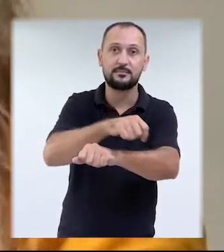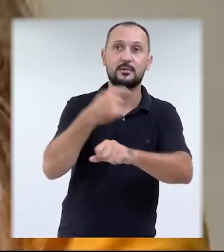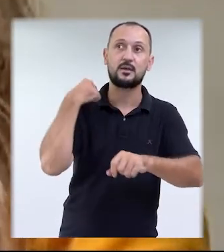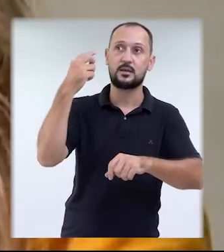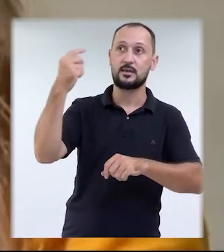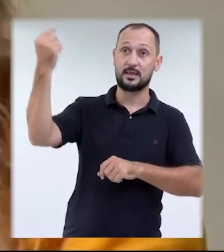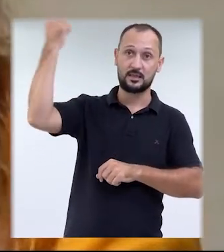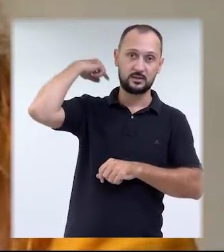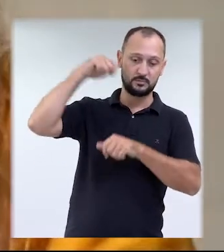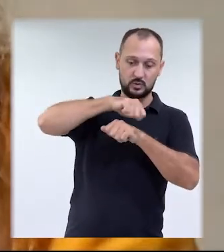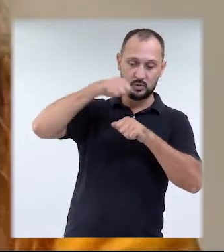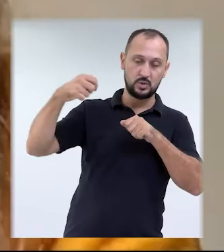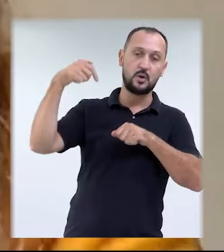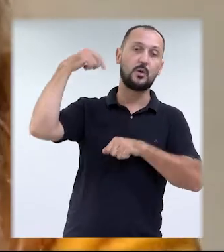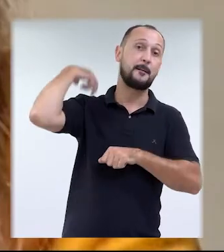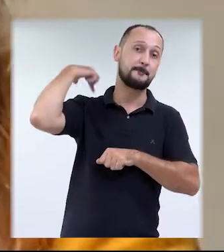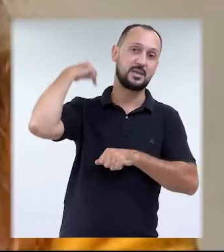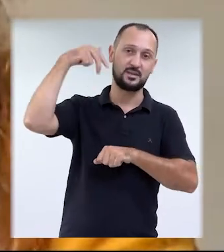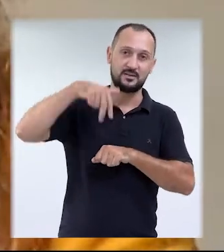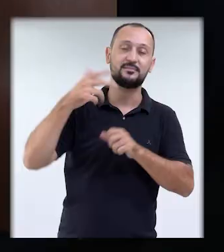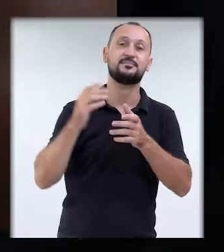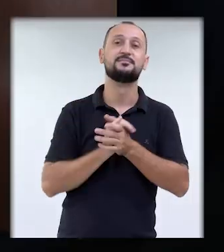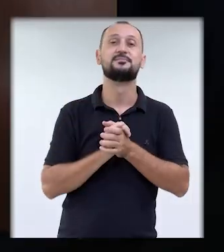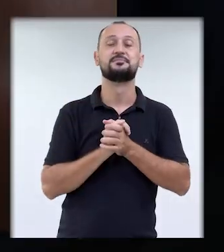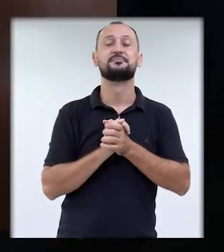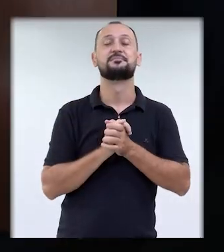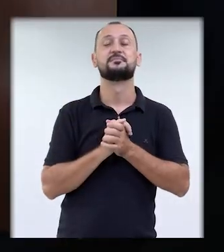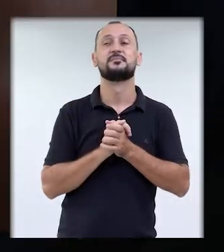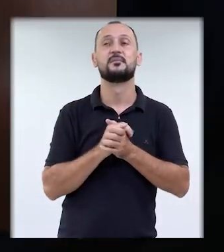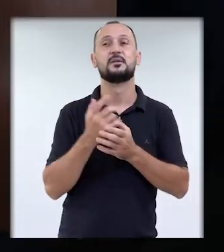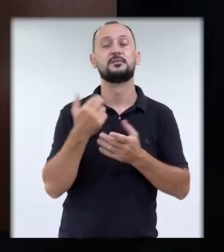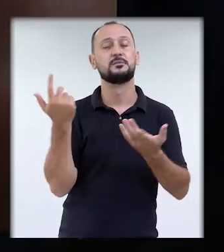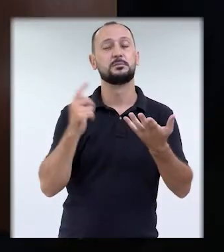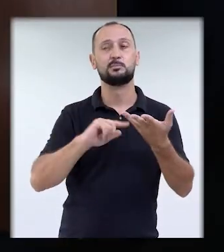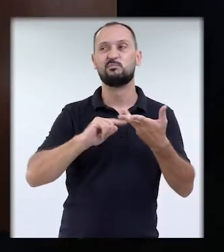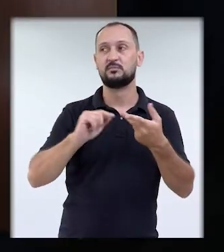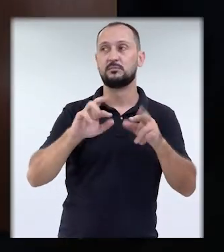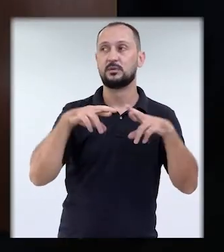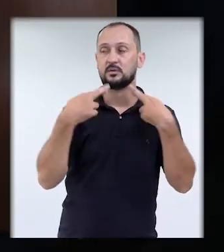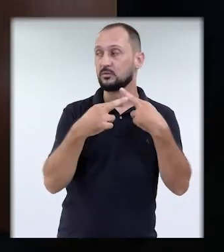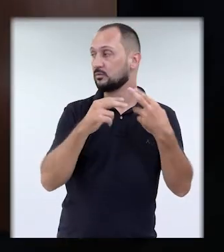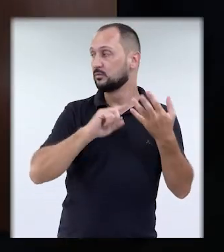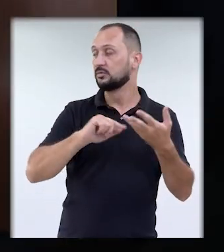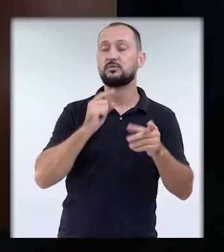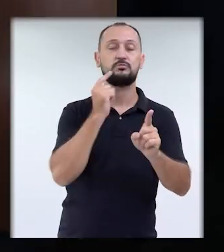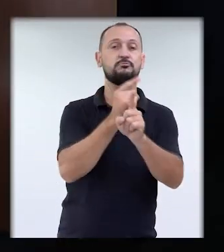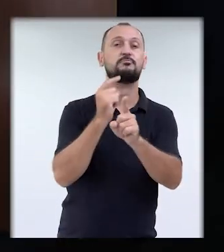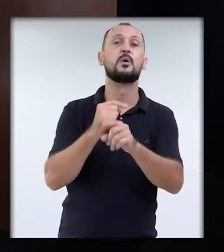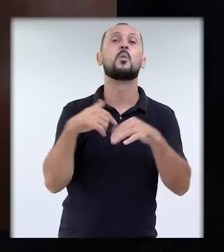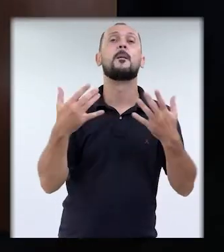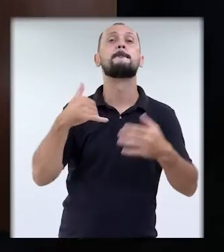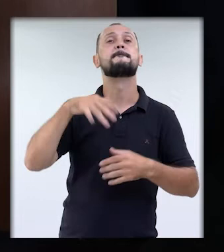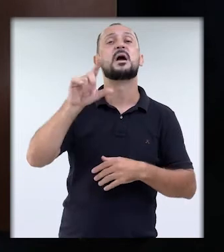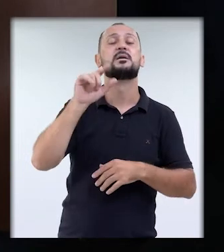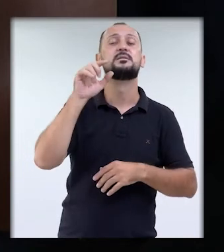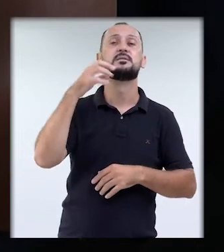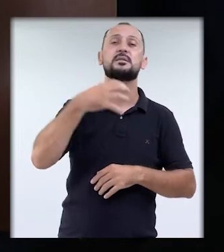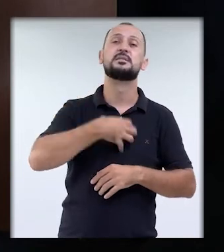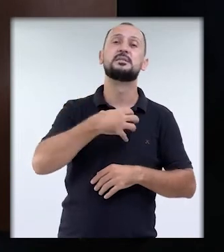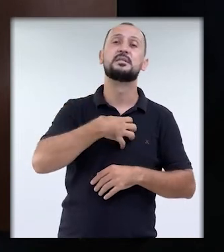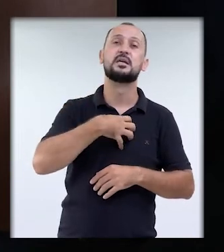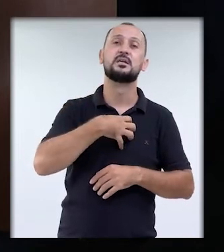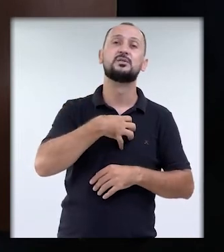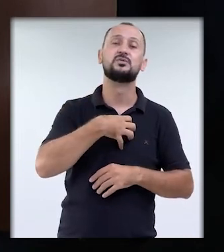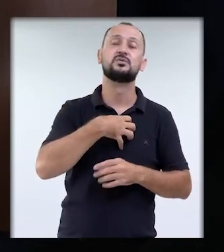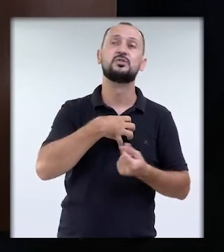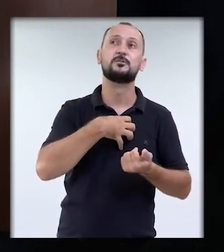quem está atrás de mim consegue fazer isso com a minha também. E depois de tantos encontros, né, por meio desse grupo de estudos, qual que é a principal